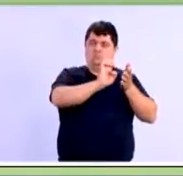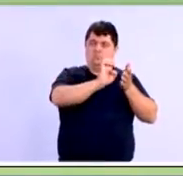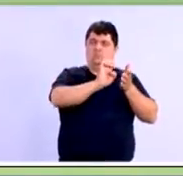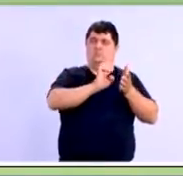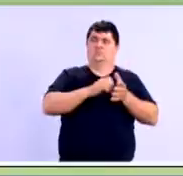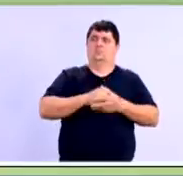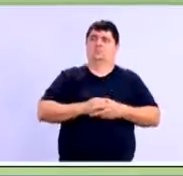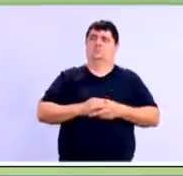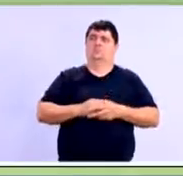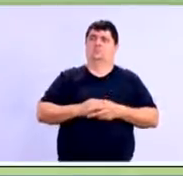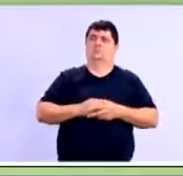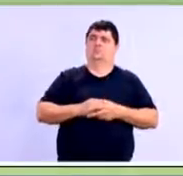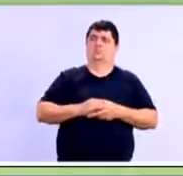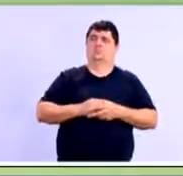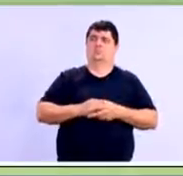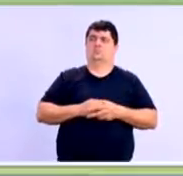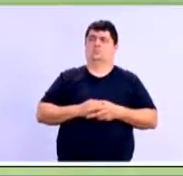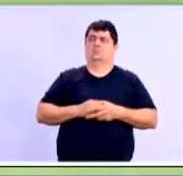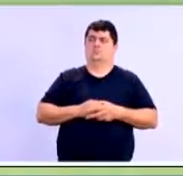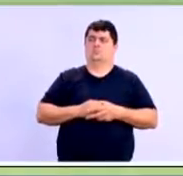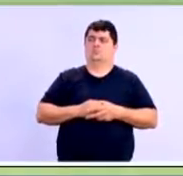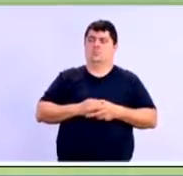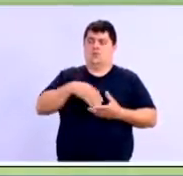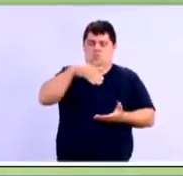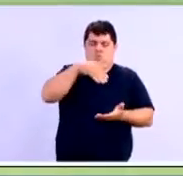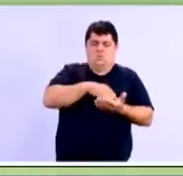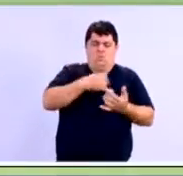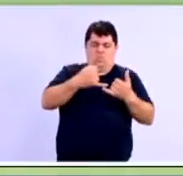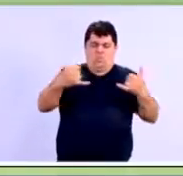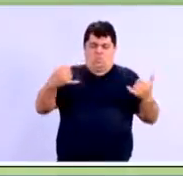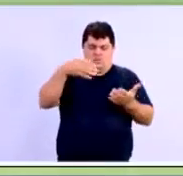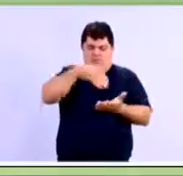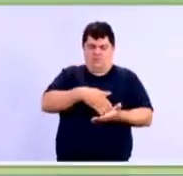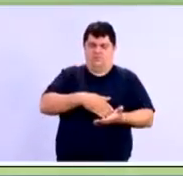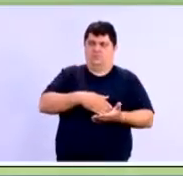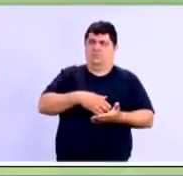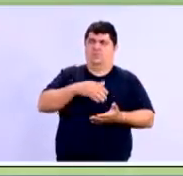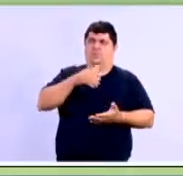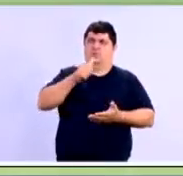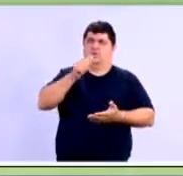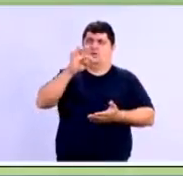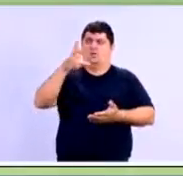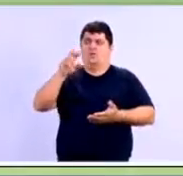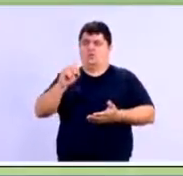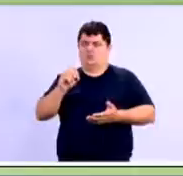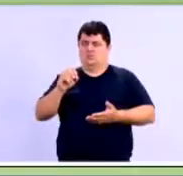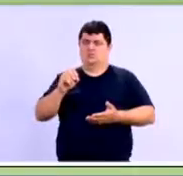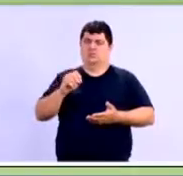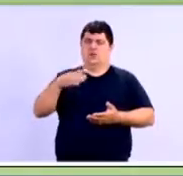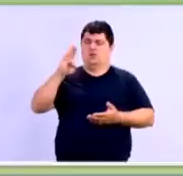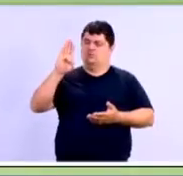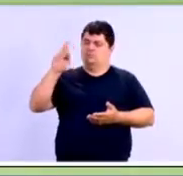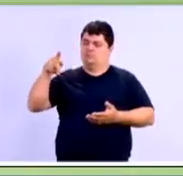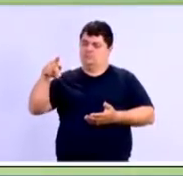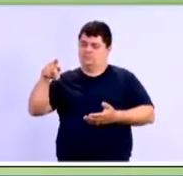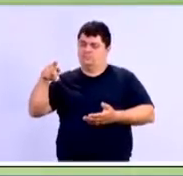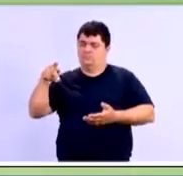do resultado do exercício, a última linha. E o ativo total, vou pegar onde? Lá no balanço